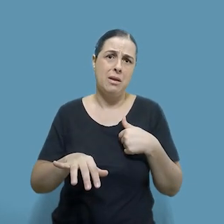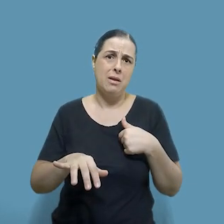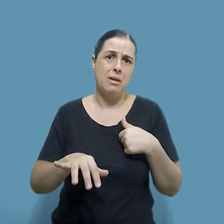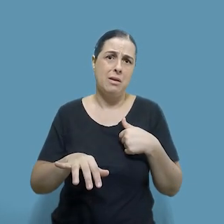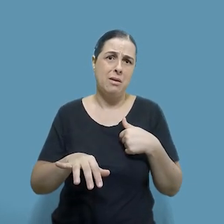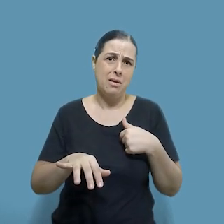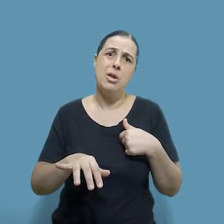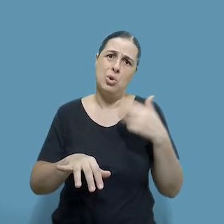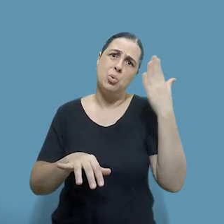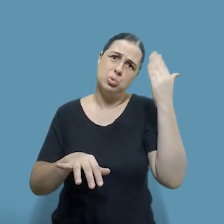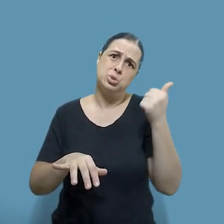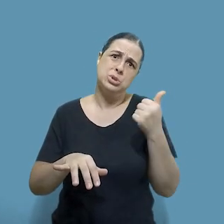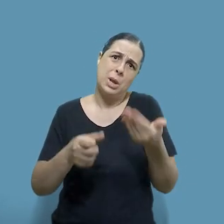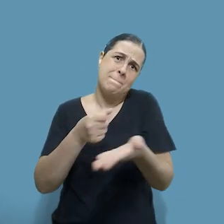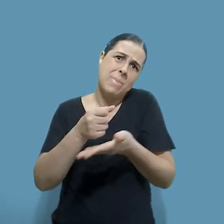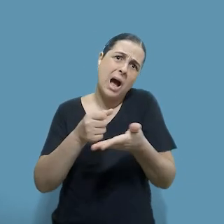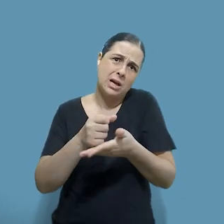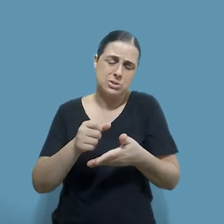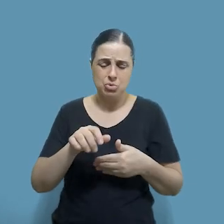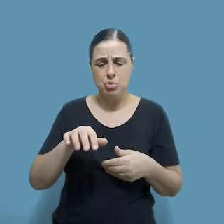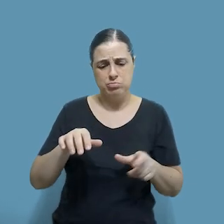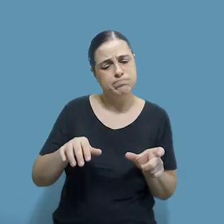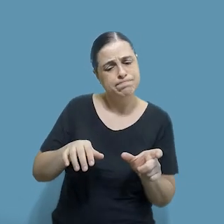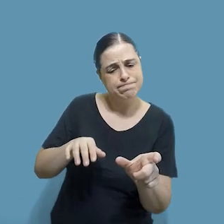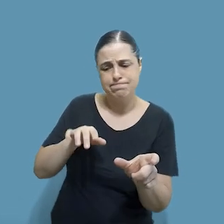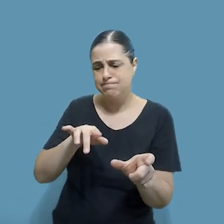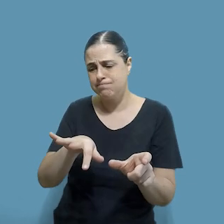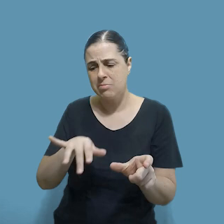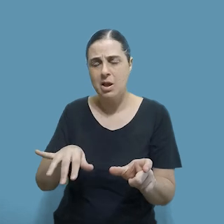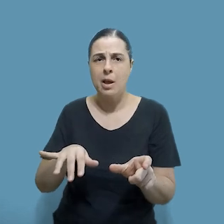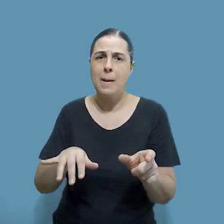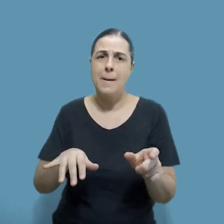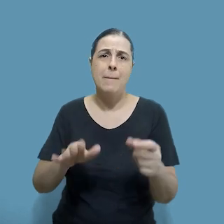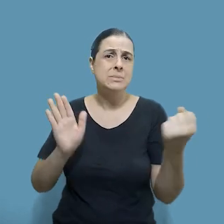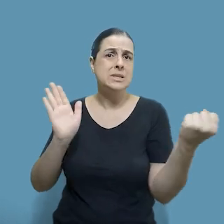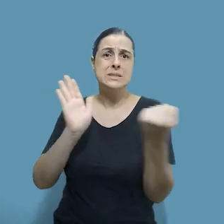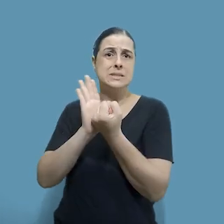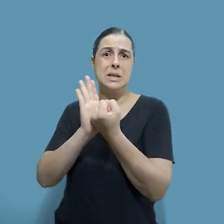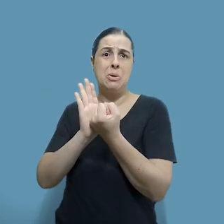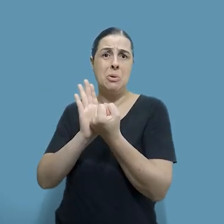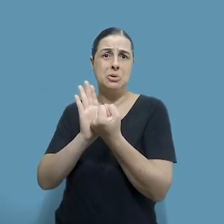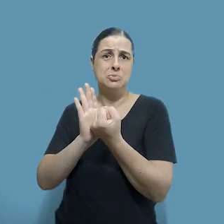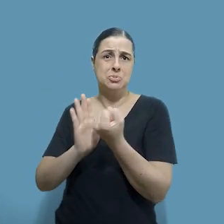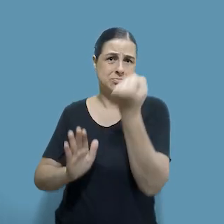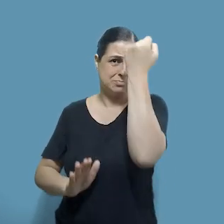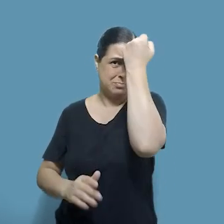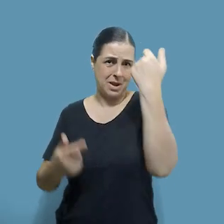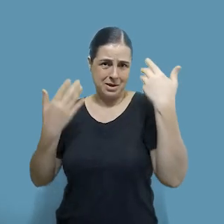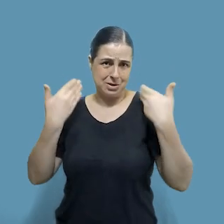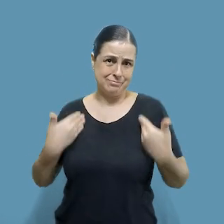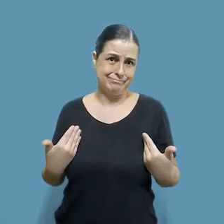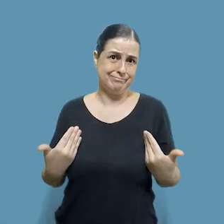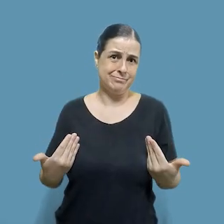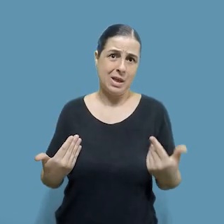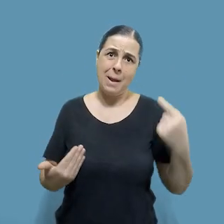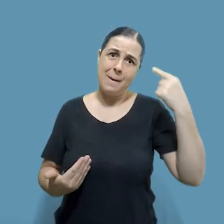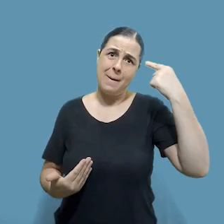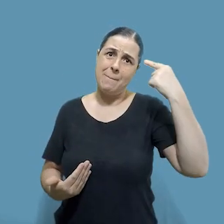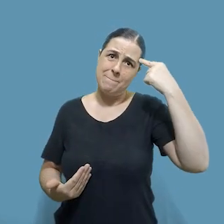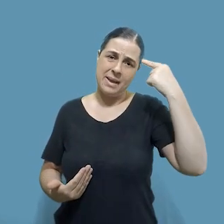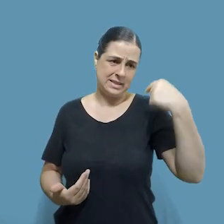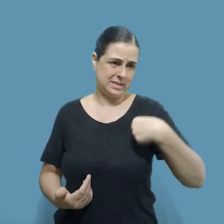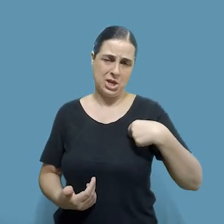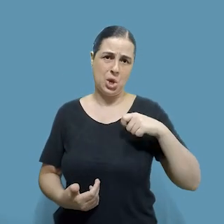assim, porque era aquele estereótipo de não, uma velhinha, não sei o quê, não vai precisar de ajuda. De um lado é